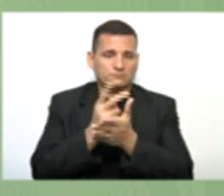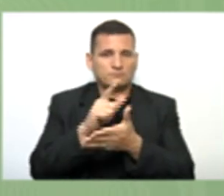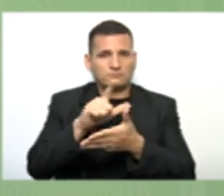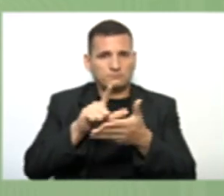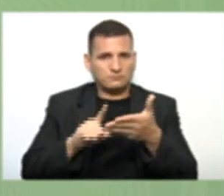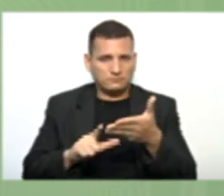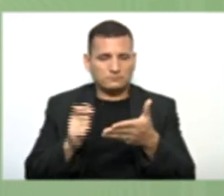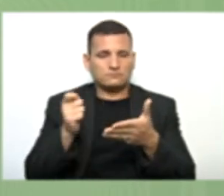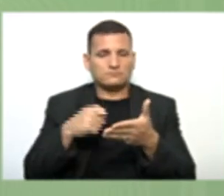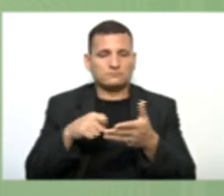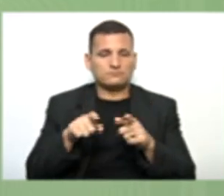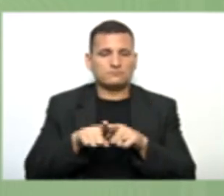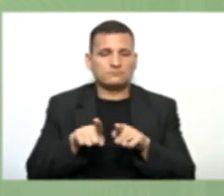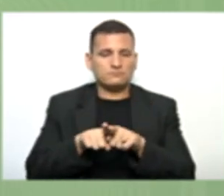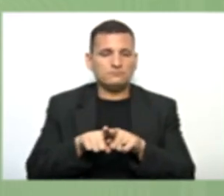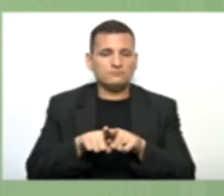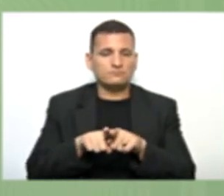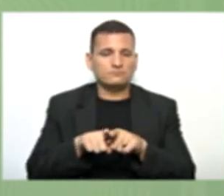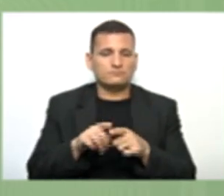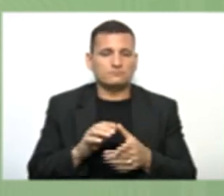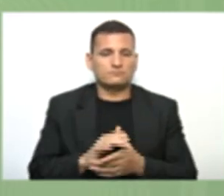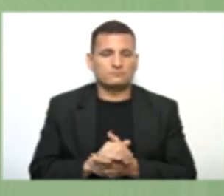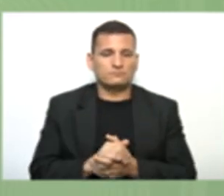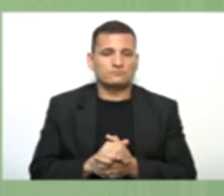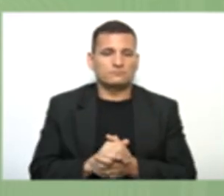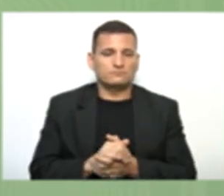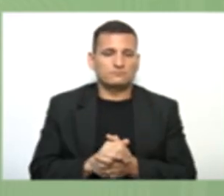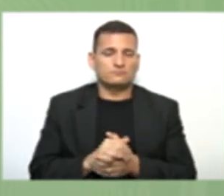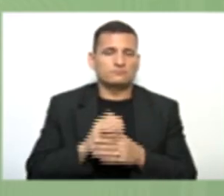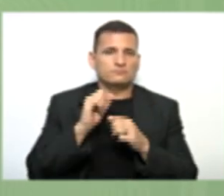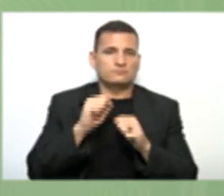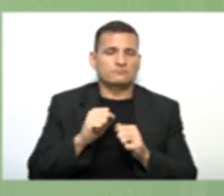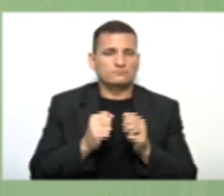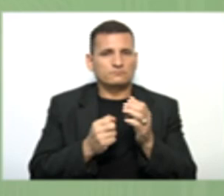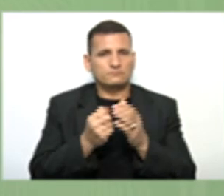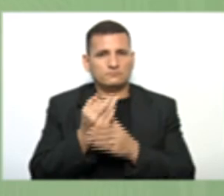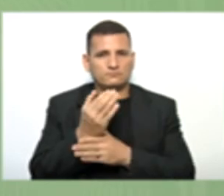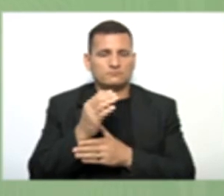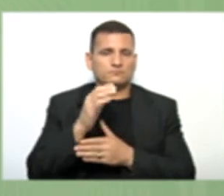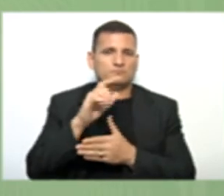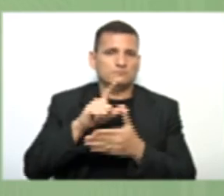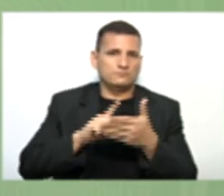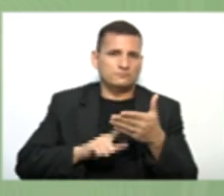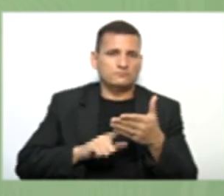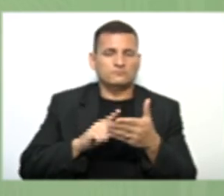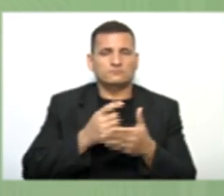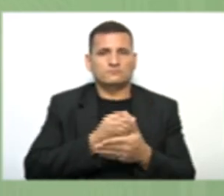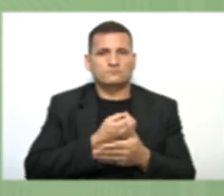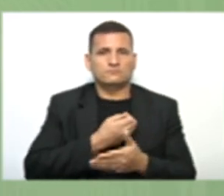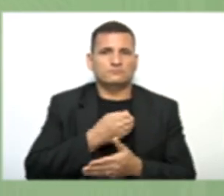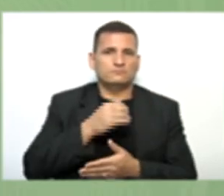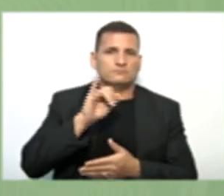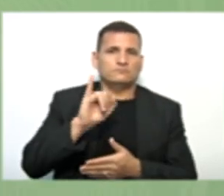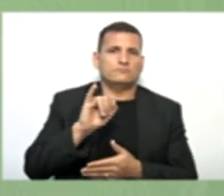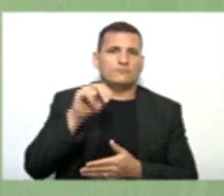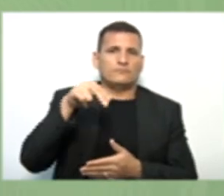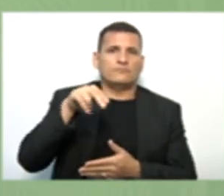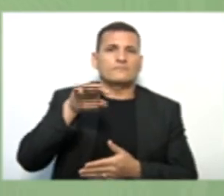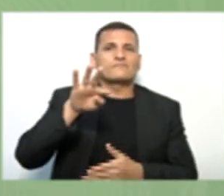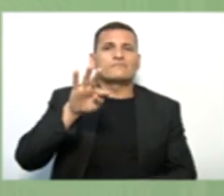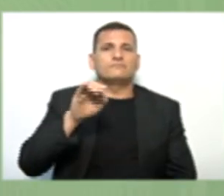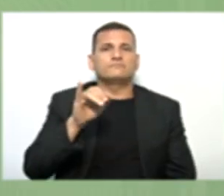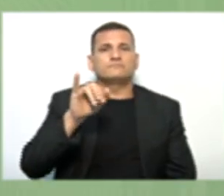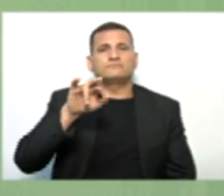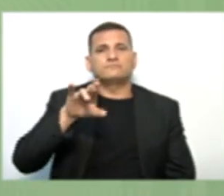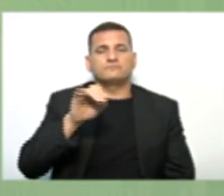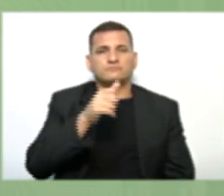funcionar também, tá bom? Podemos criar uma lista com itens do tipo no inteiro, tá? Que é esse que vocês estão vendo aqui, 1,